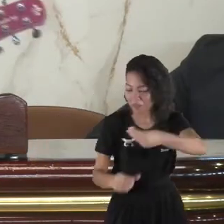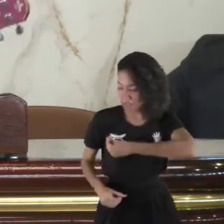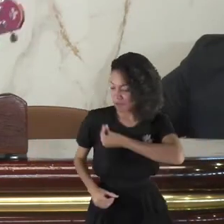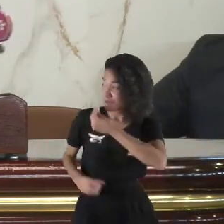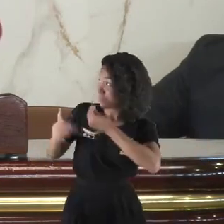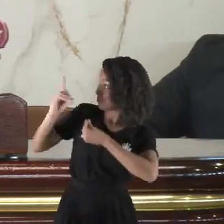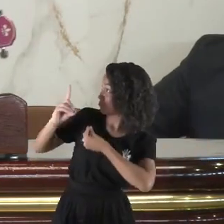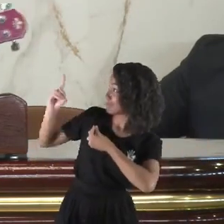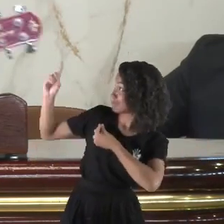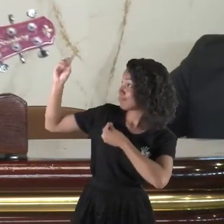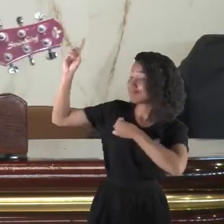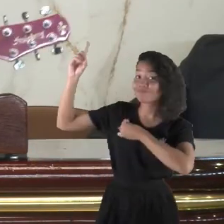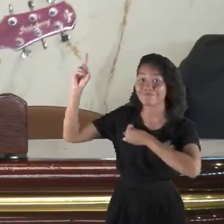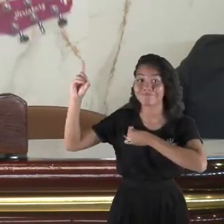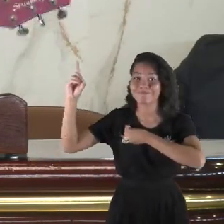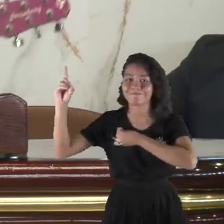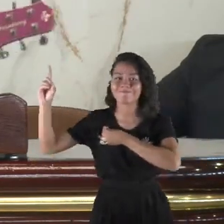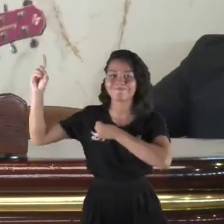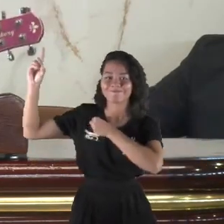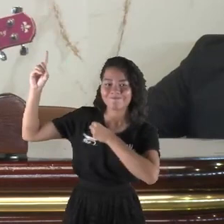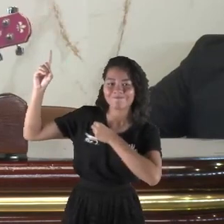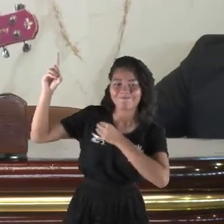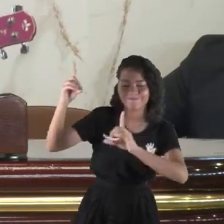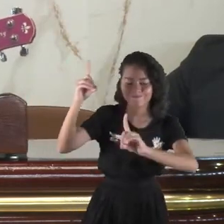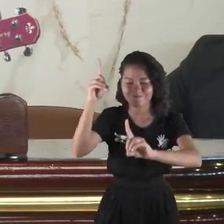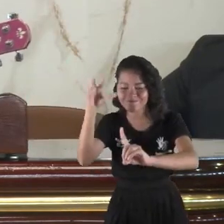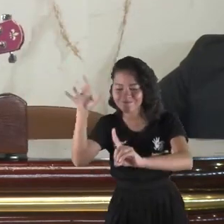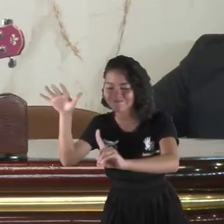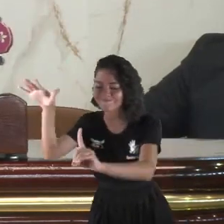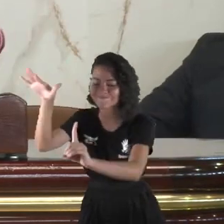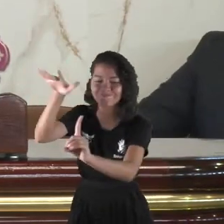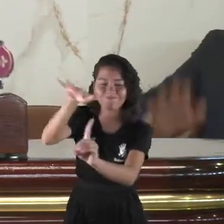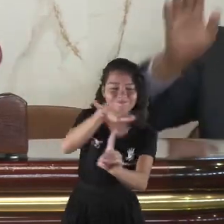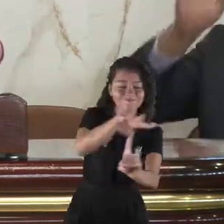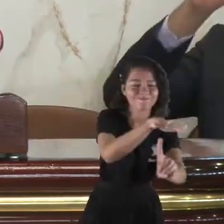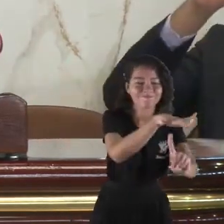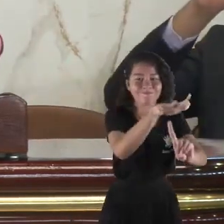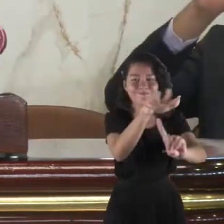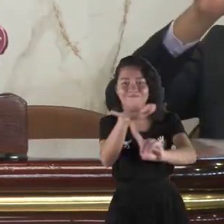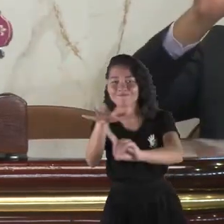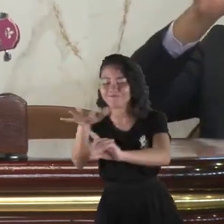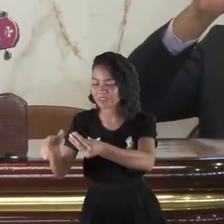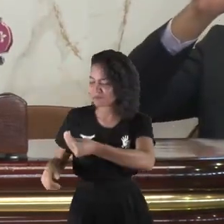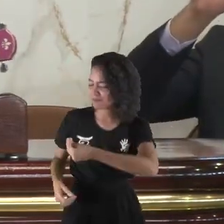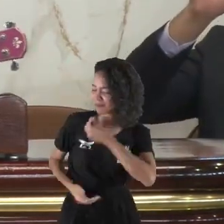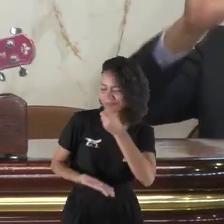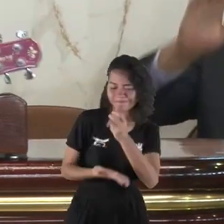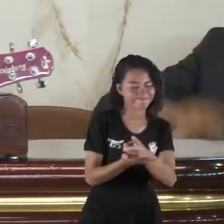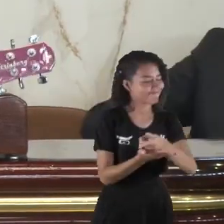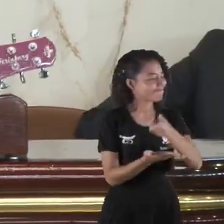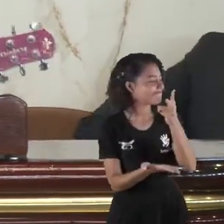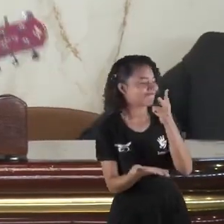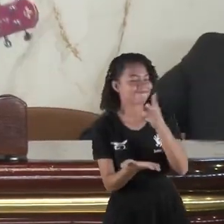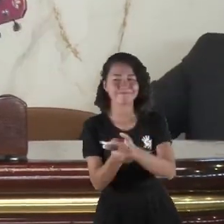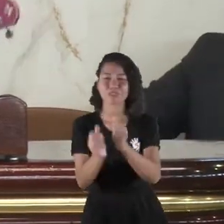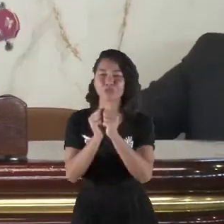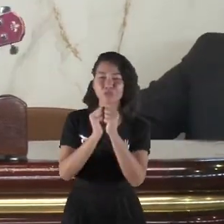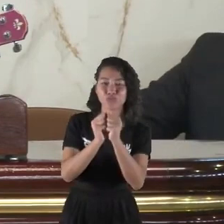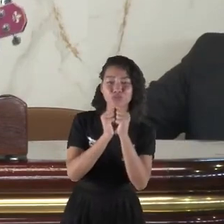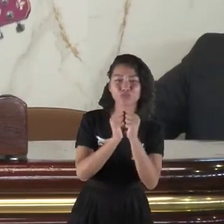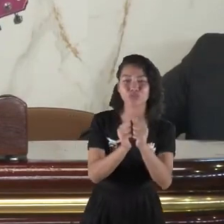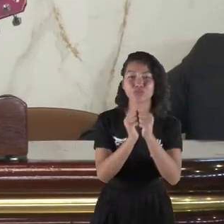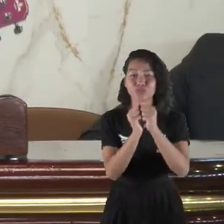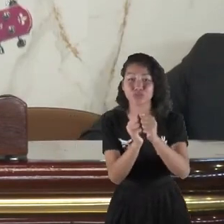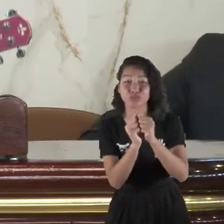diante do teu lado e em ti, é contigo, é por ti, e